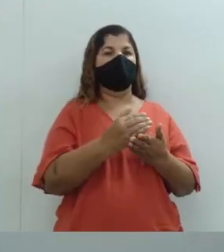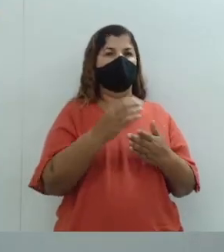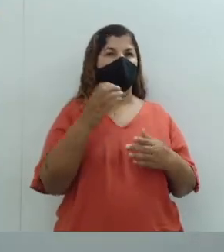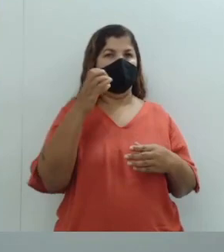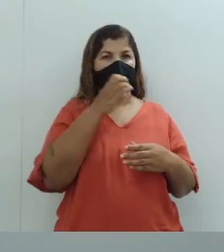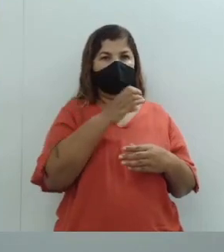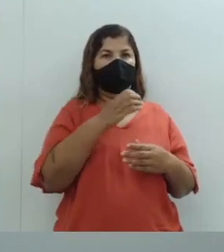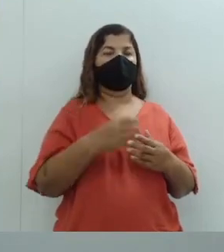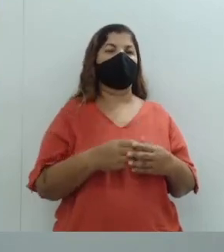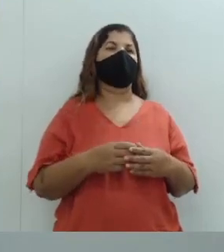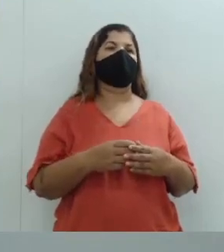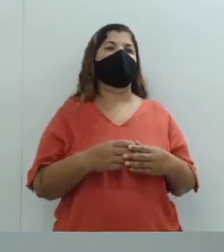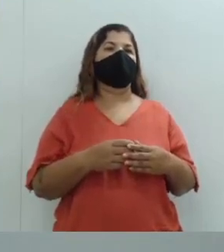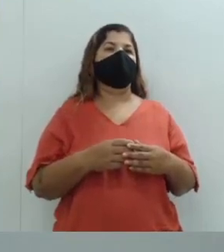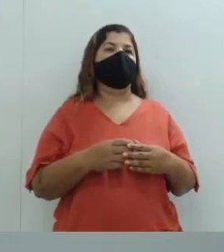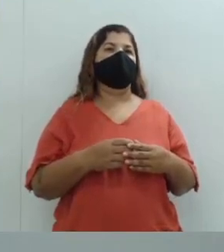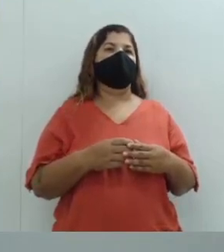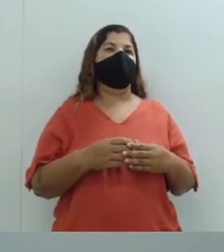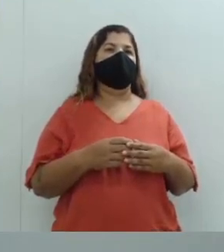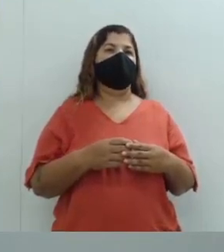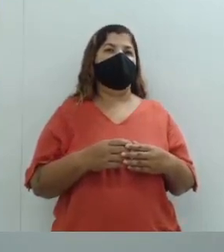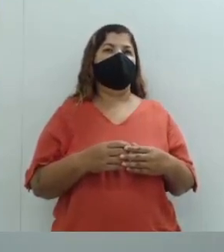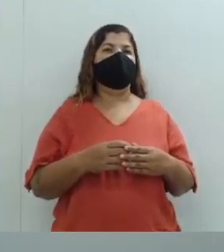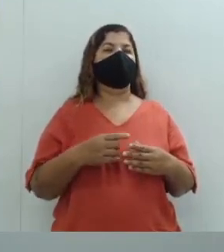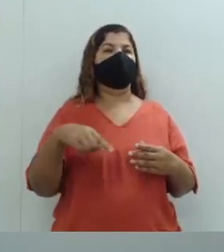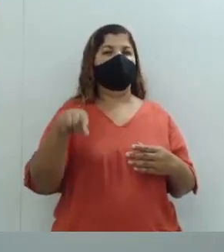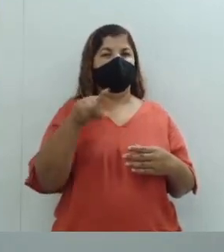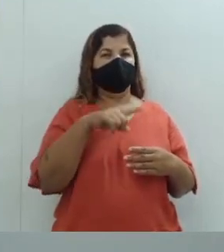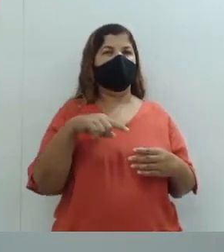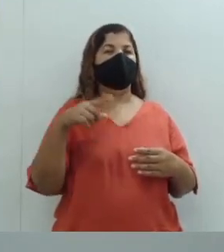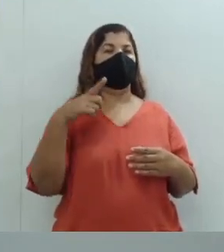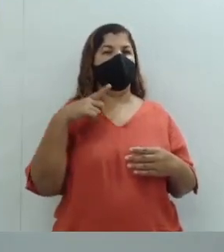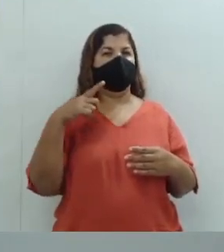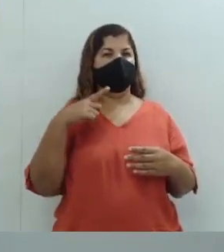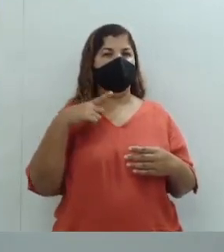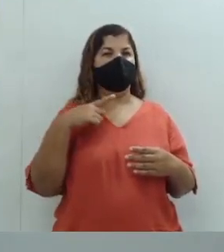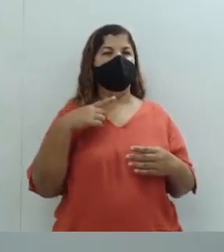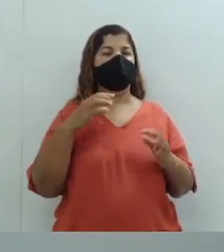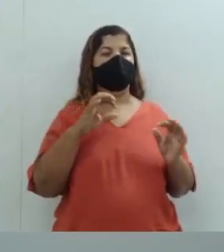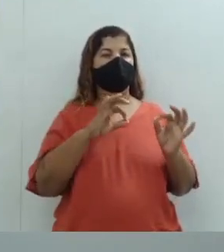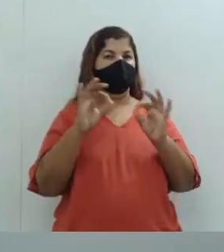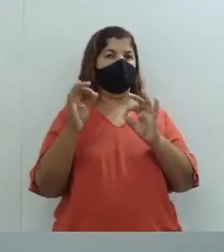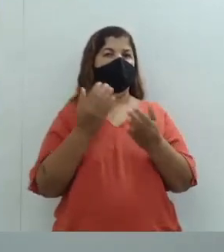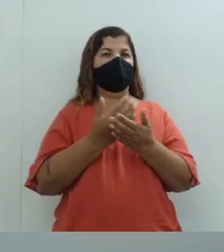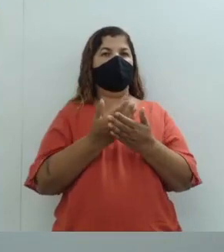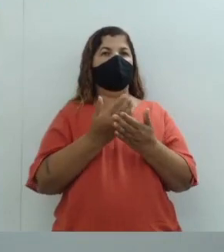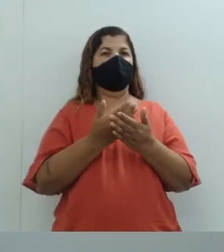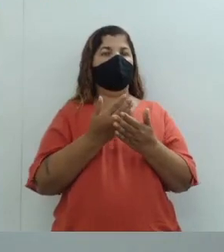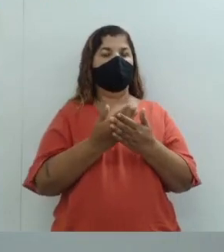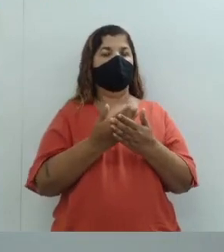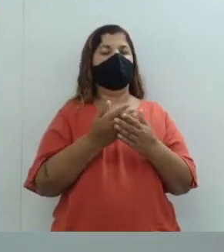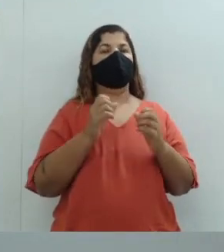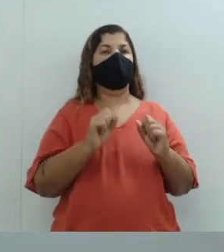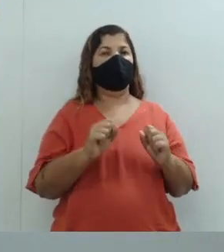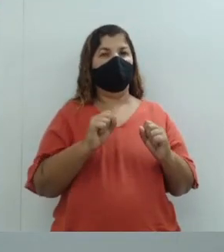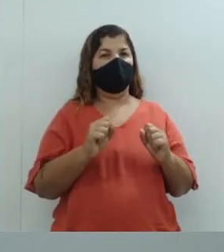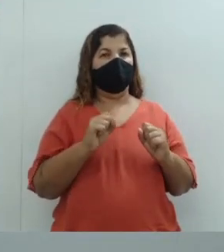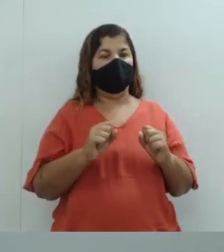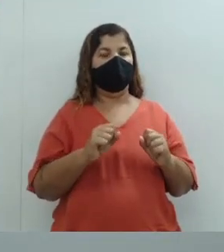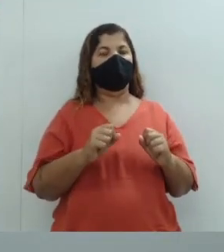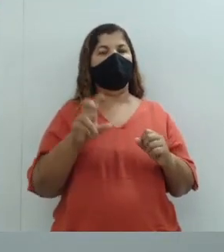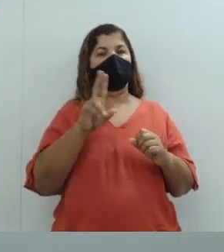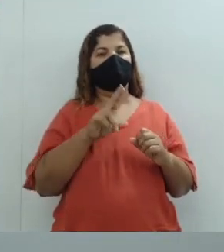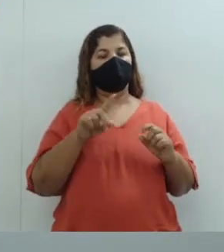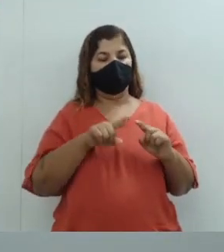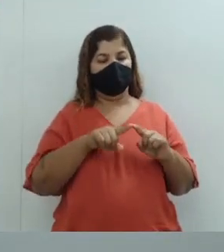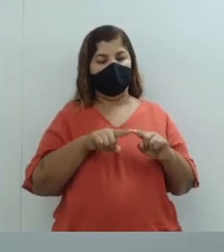variação de temperatura. Pessoal, você que está curtindo essa aula aqui, deixa uma dica para vocês também, que é acompanhar ela através do nosso fascículo, né?